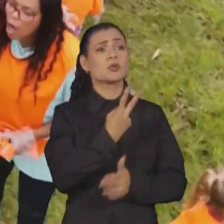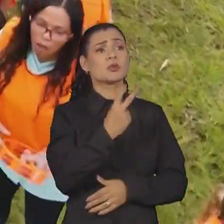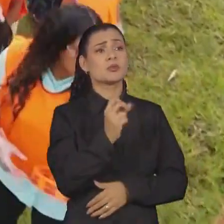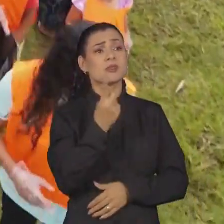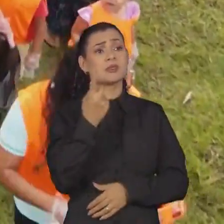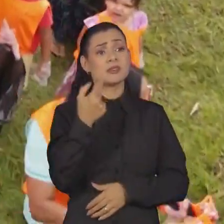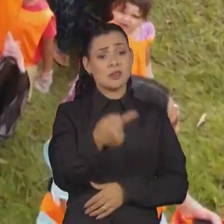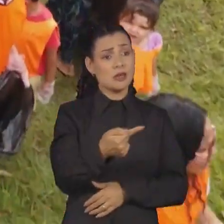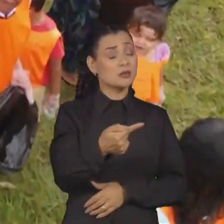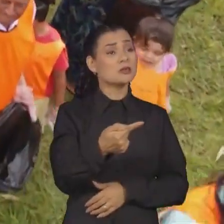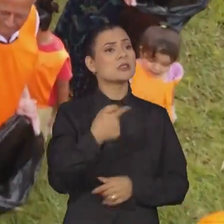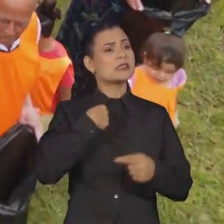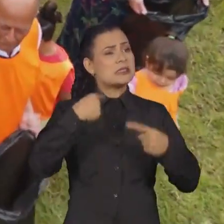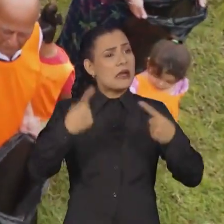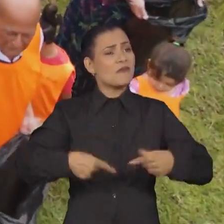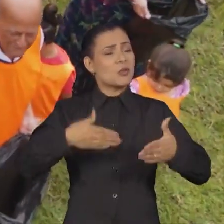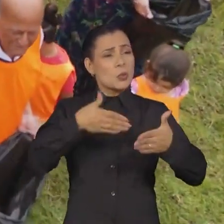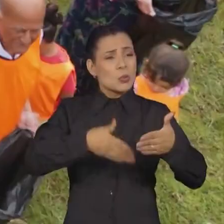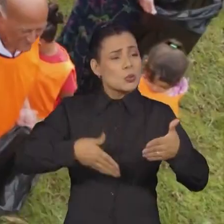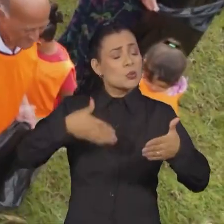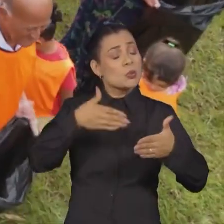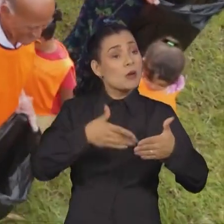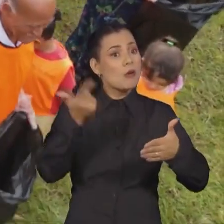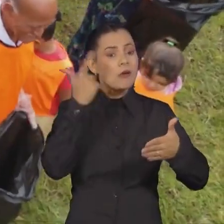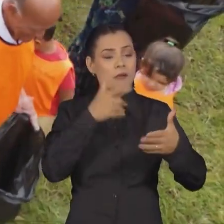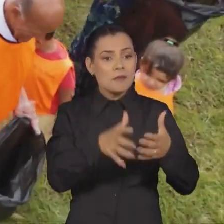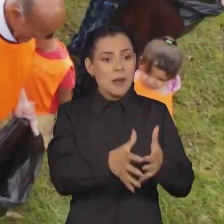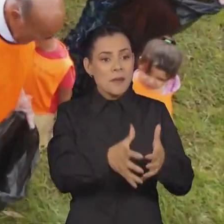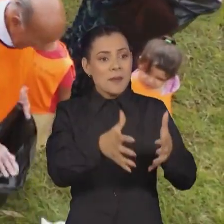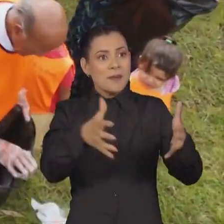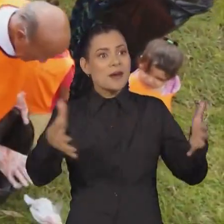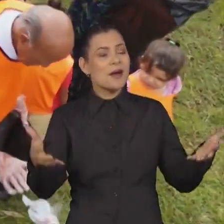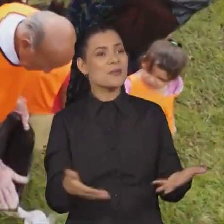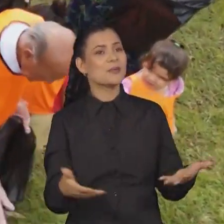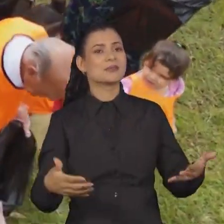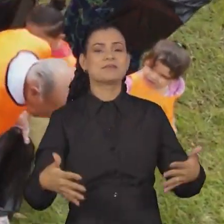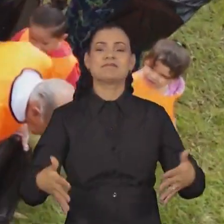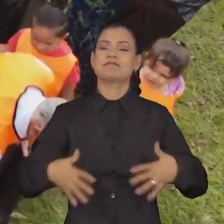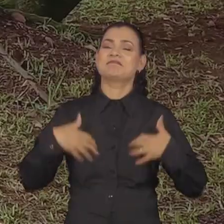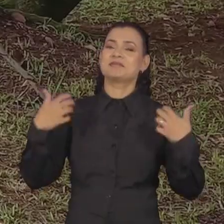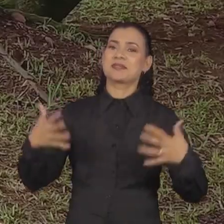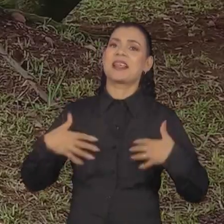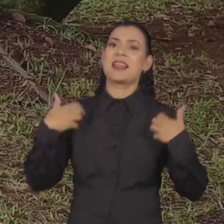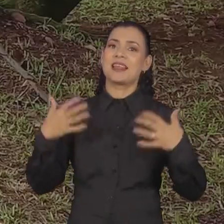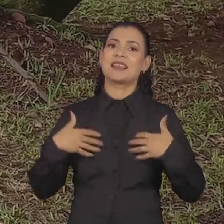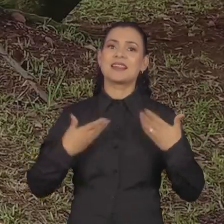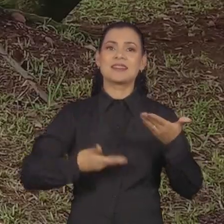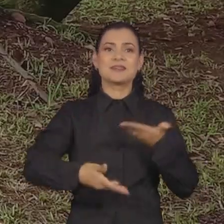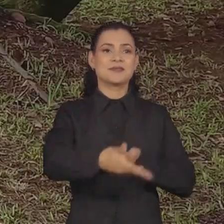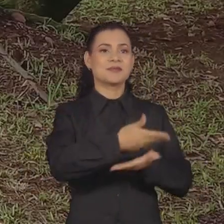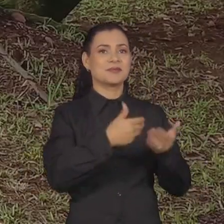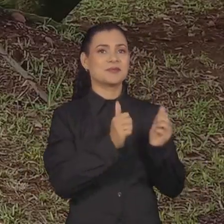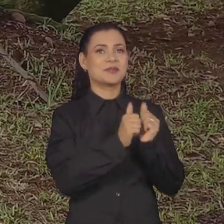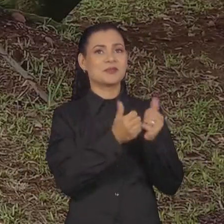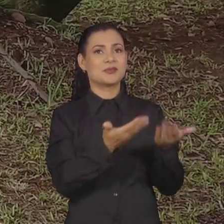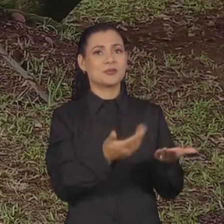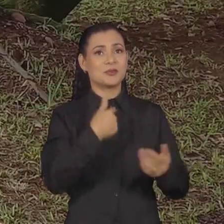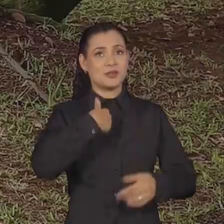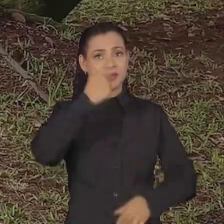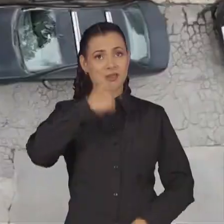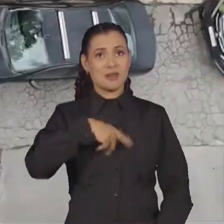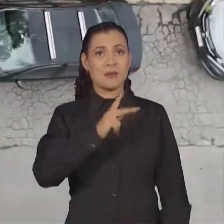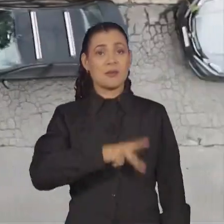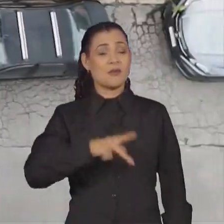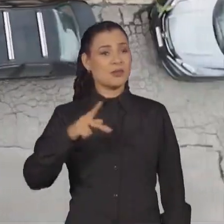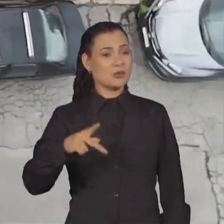2017, com tantos desafios, pudesse ganhar essa proporção. É uma alegria estar aqui, ser uma